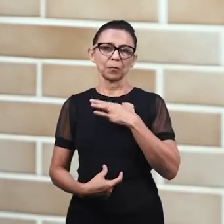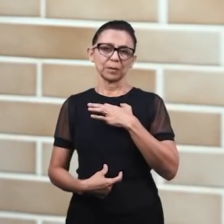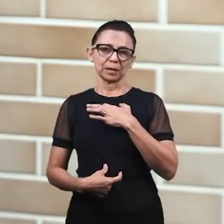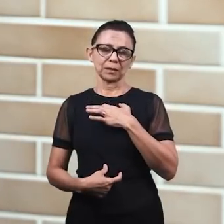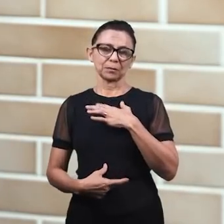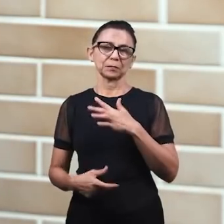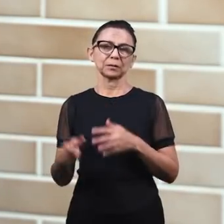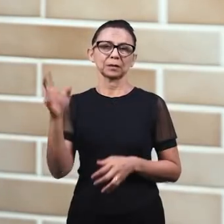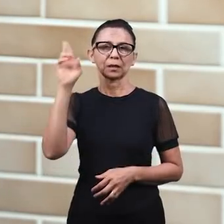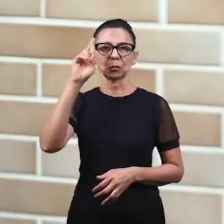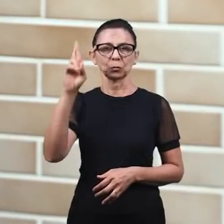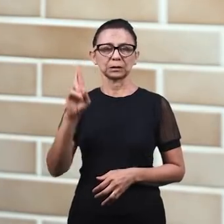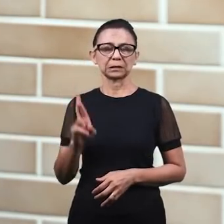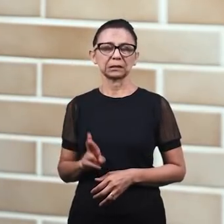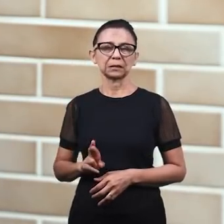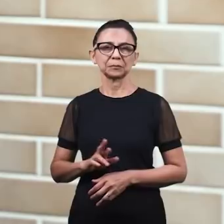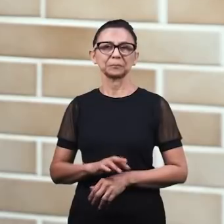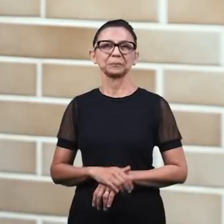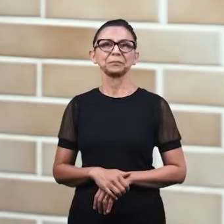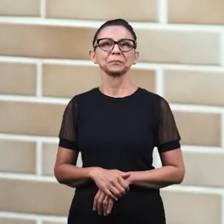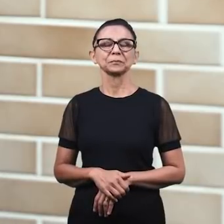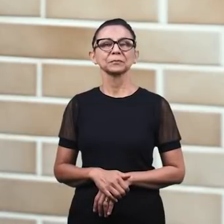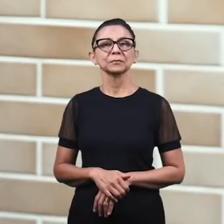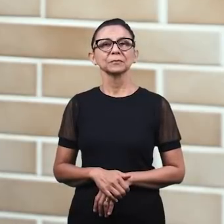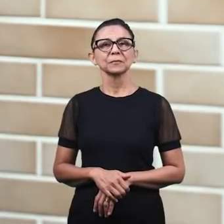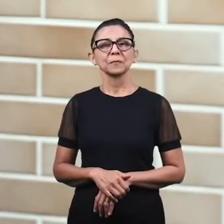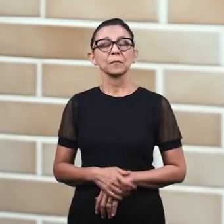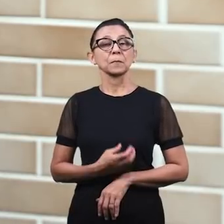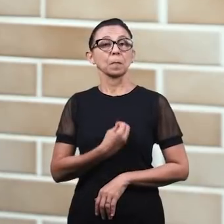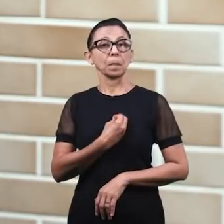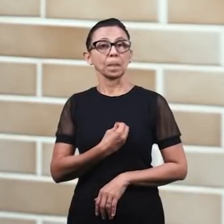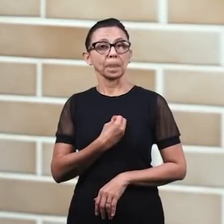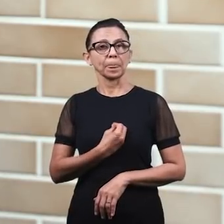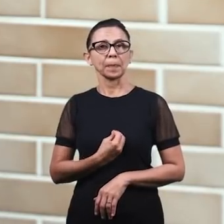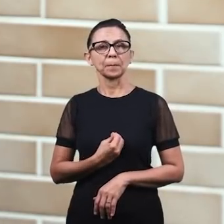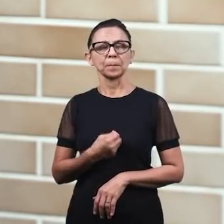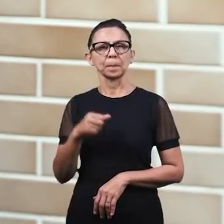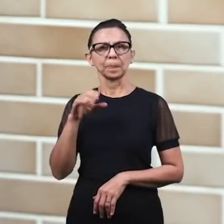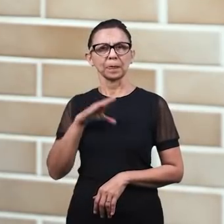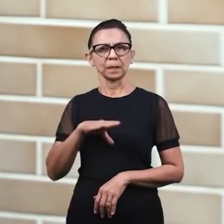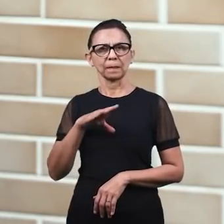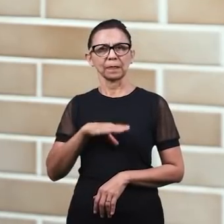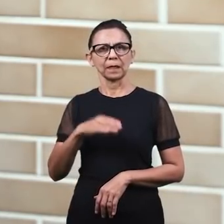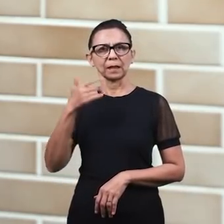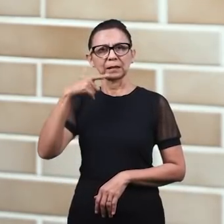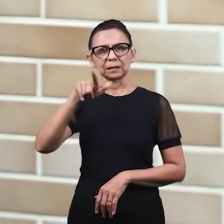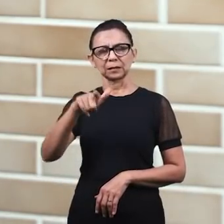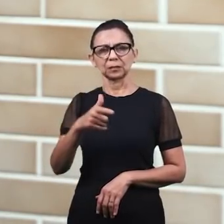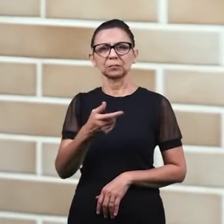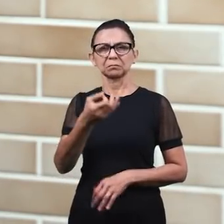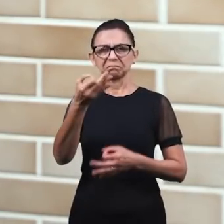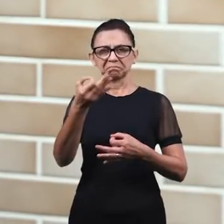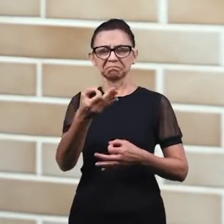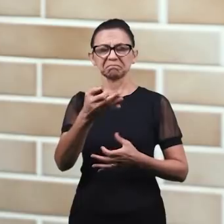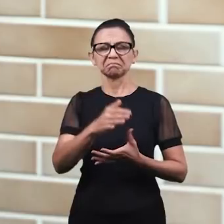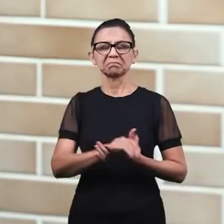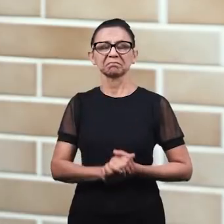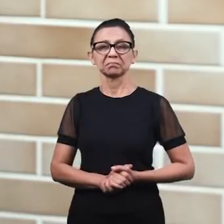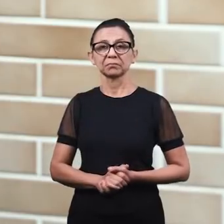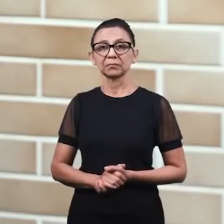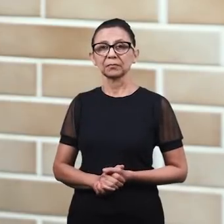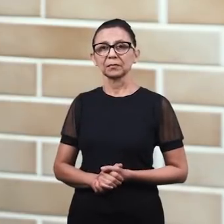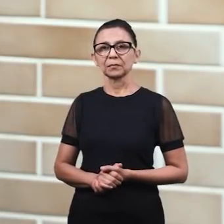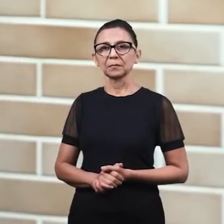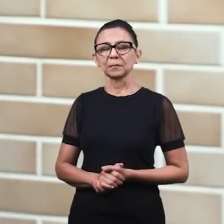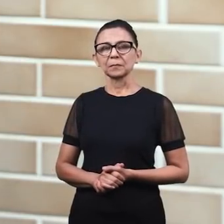Minsk, na capital da Bielorrússia. E a sua participação, seu português muito bem falado, e o